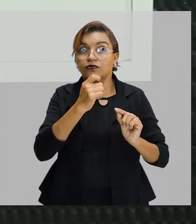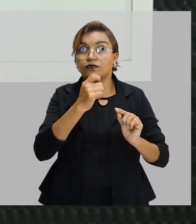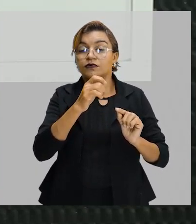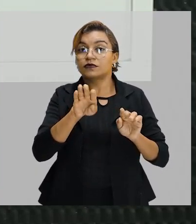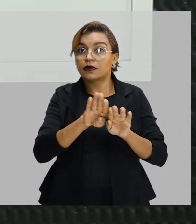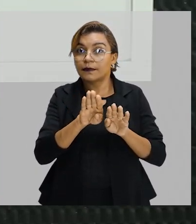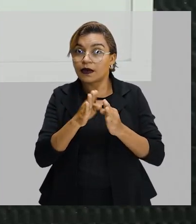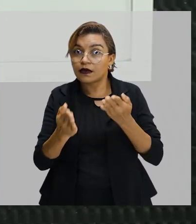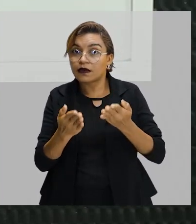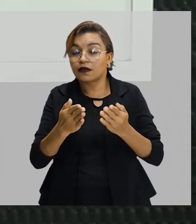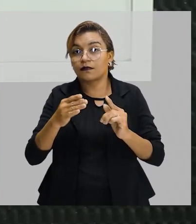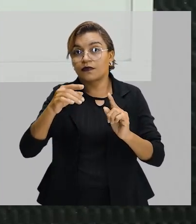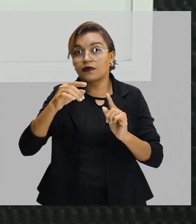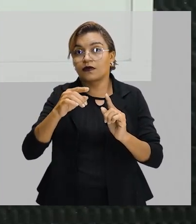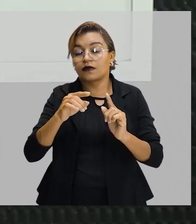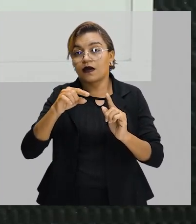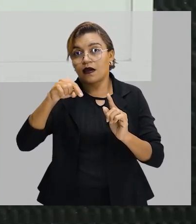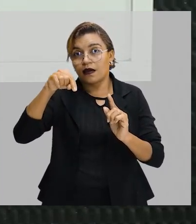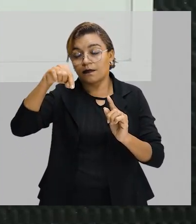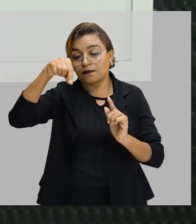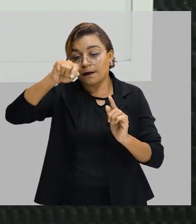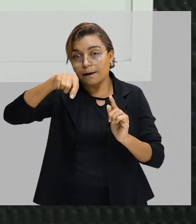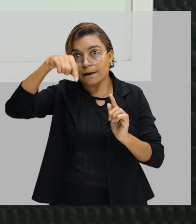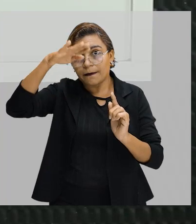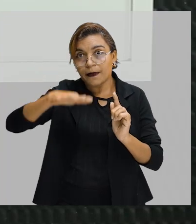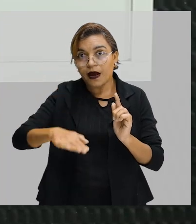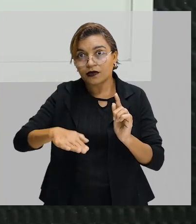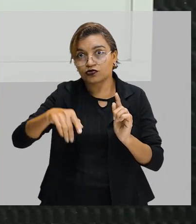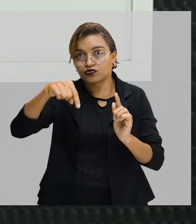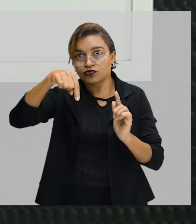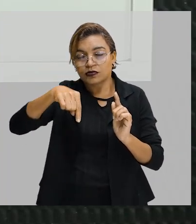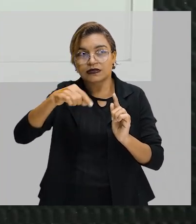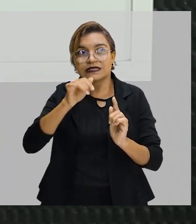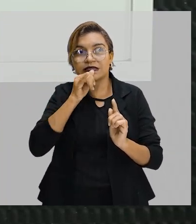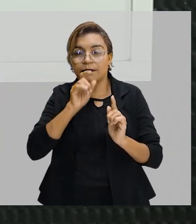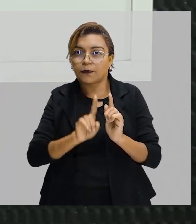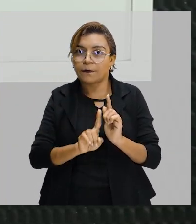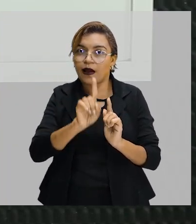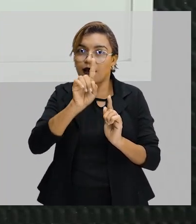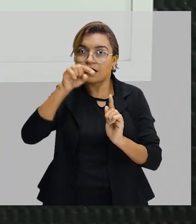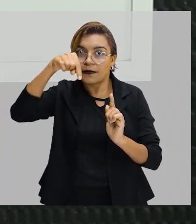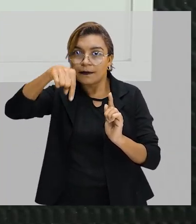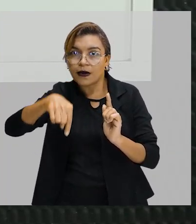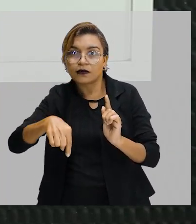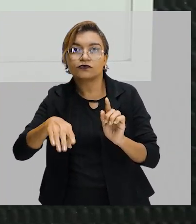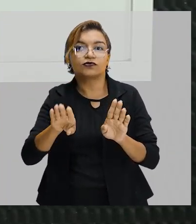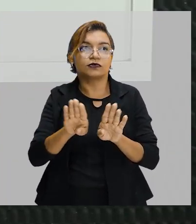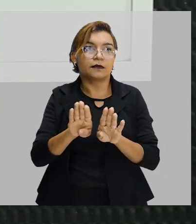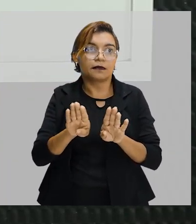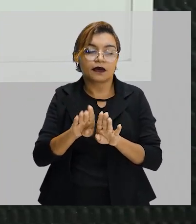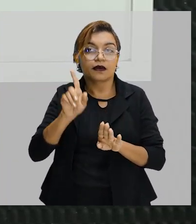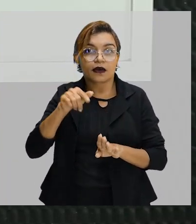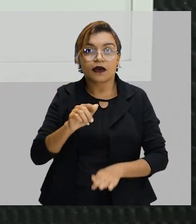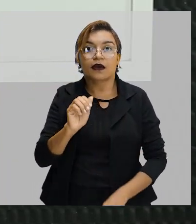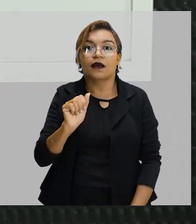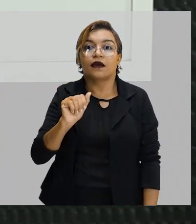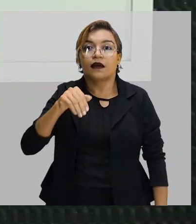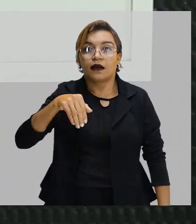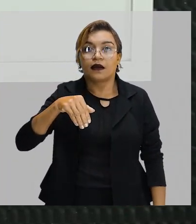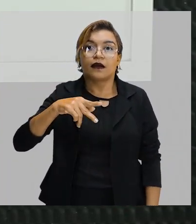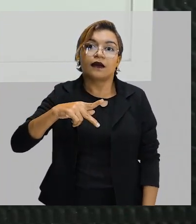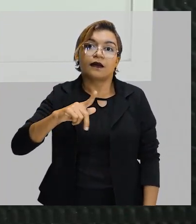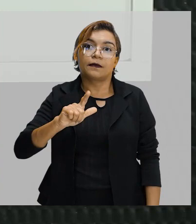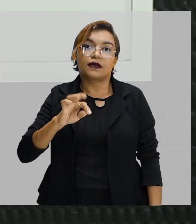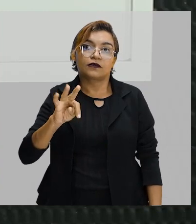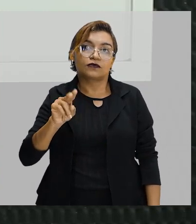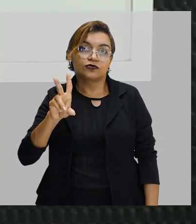Então, isso é a nossa amplitude. Então, isso aqui é a